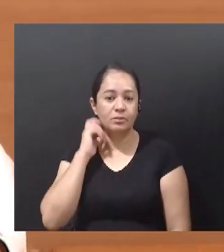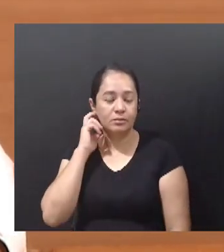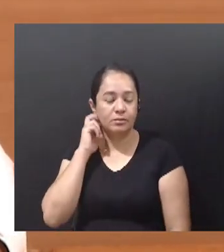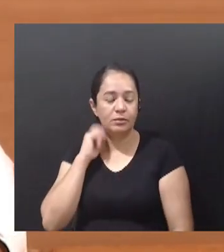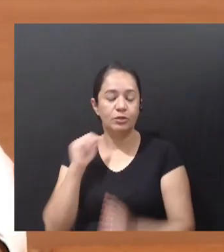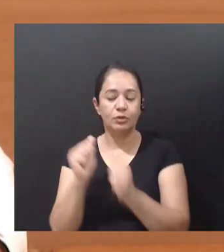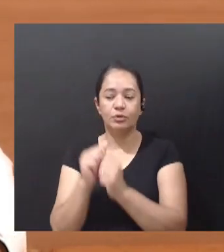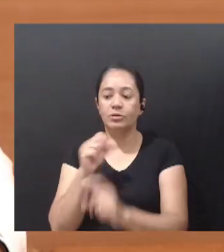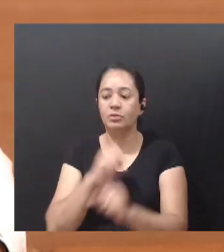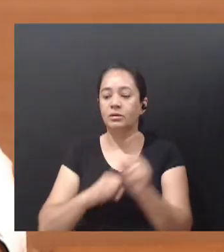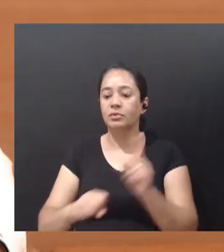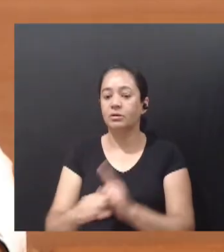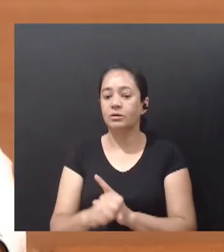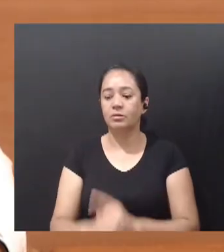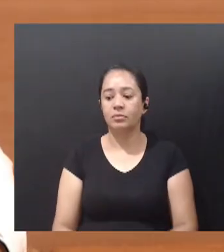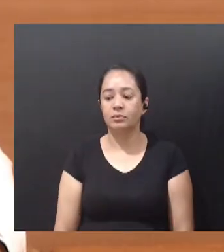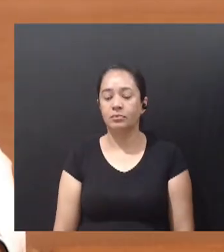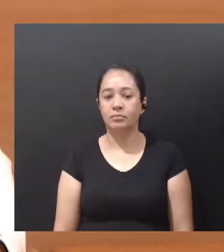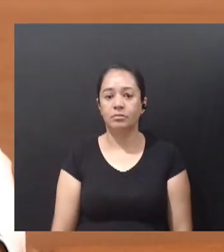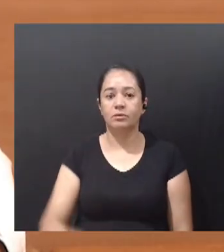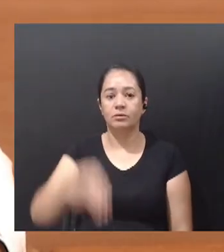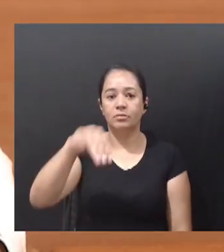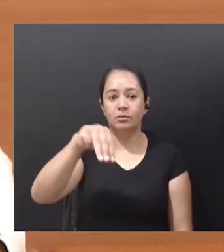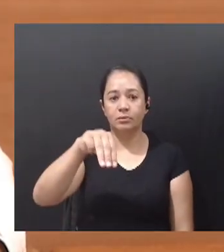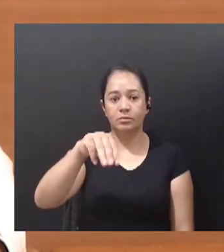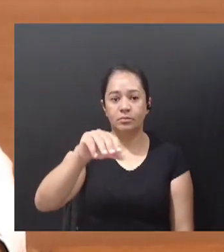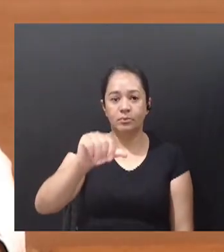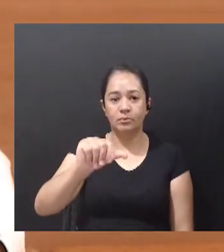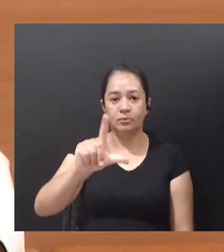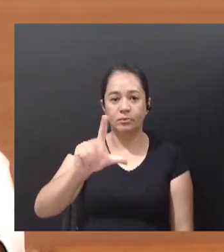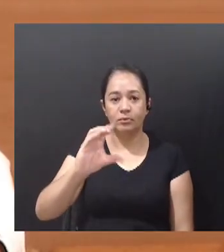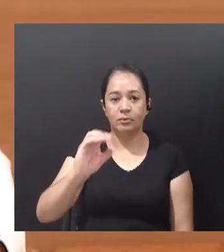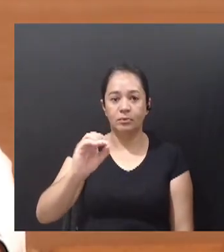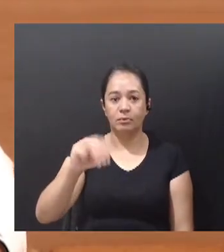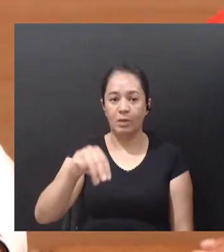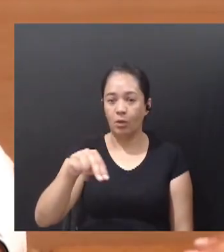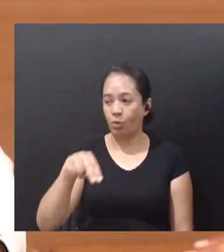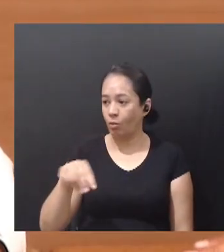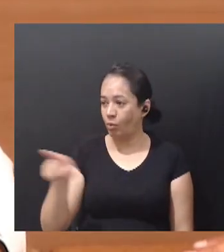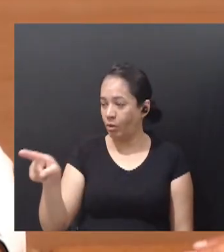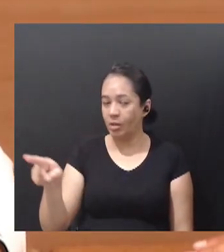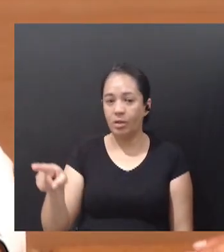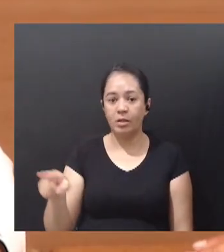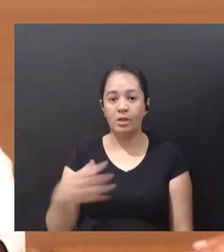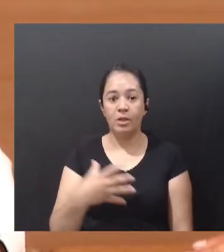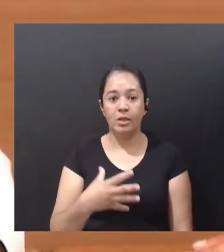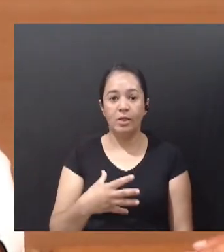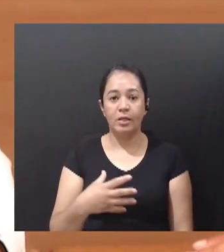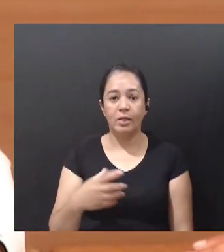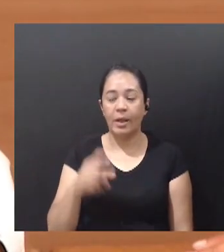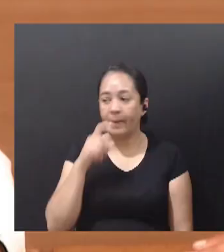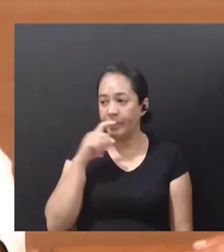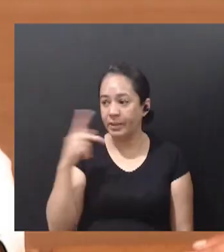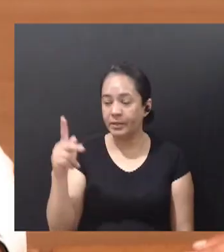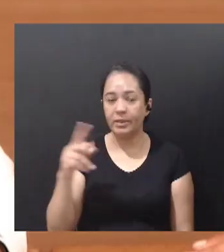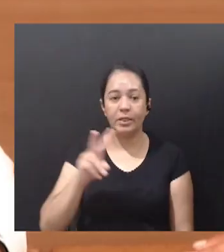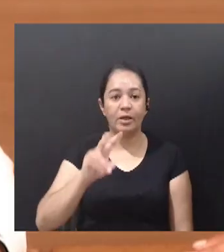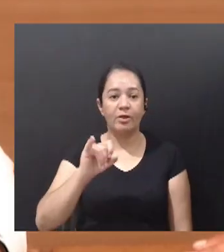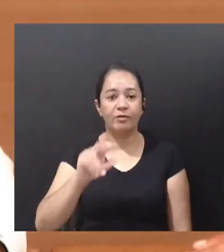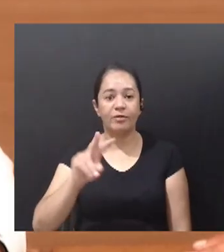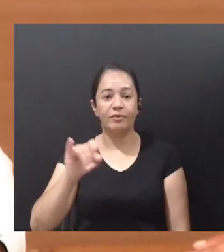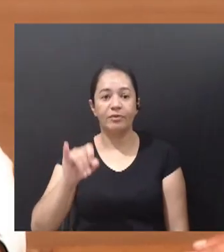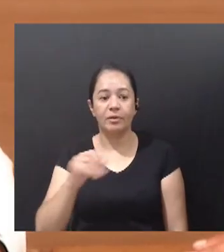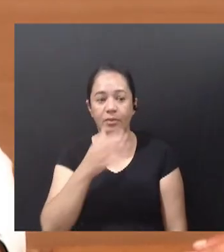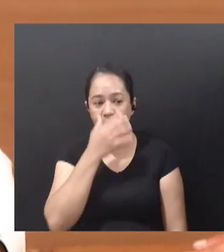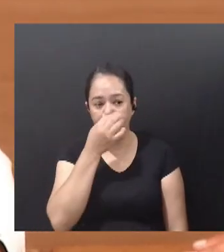O Malcolm GDN, meu querido, que é filho da Vivi, que é uma mina que eu comecei também, ele é